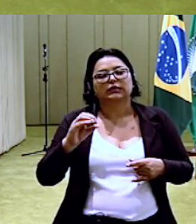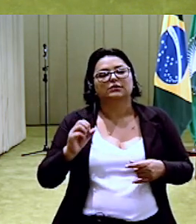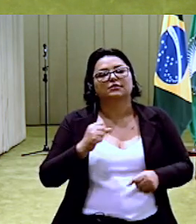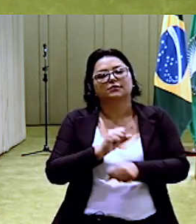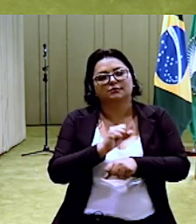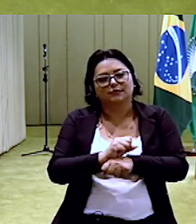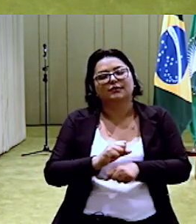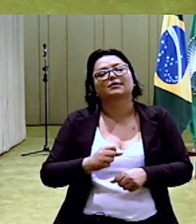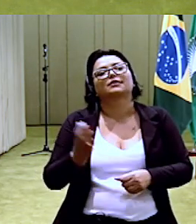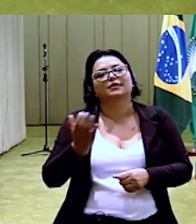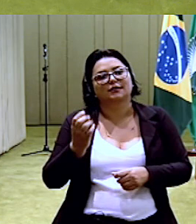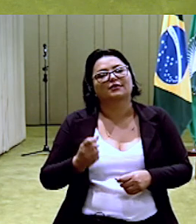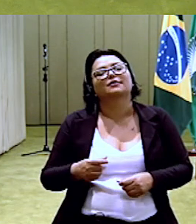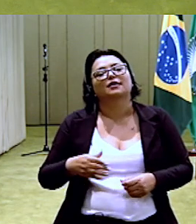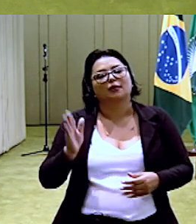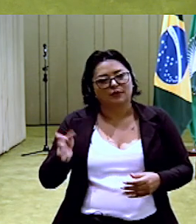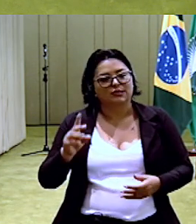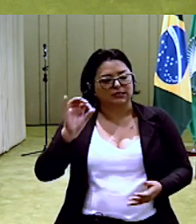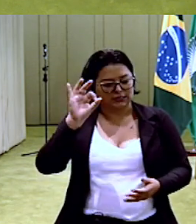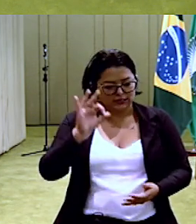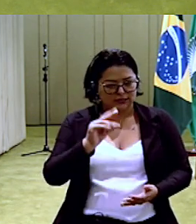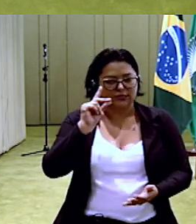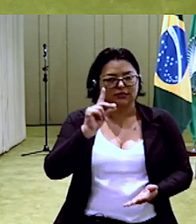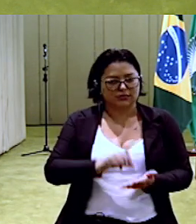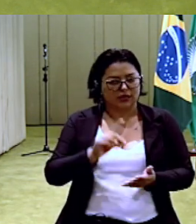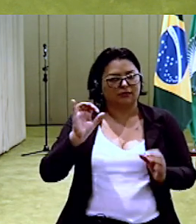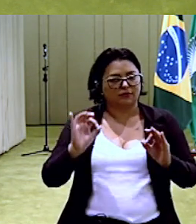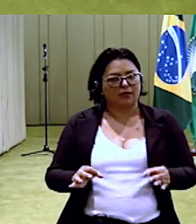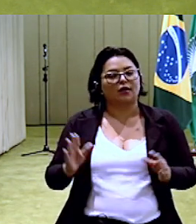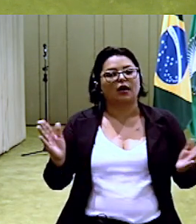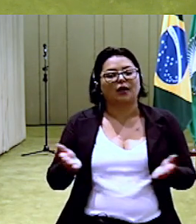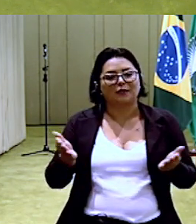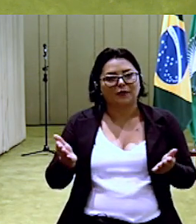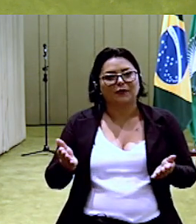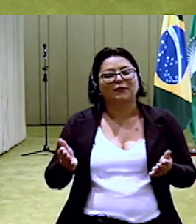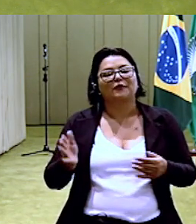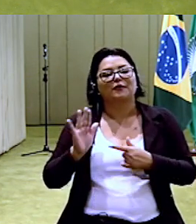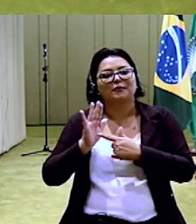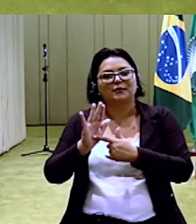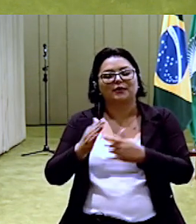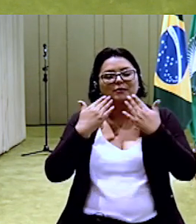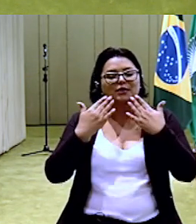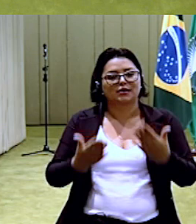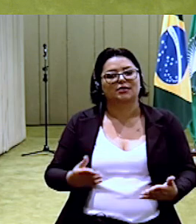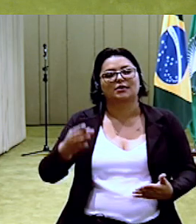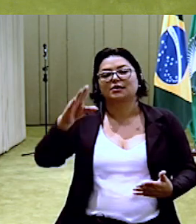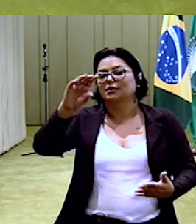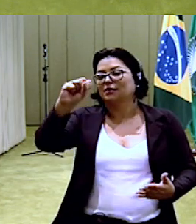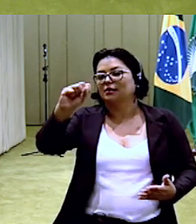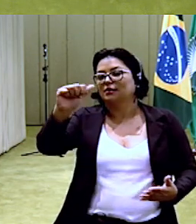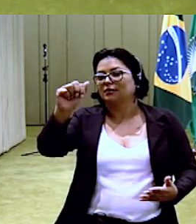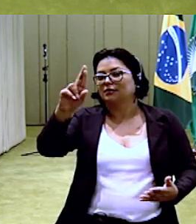vamos finalmente concretizar isso. E nada melhor do que agora ouvir a senhora Sara Massassi,